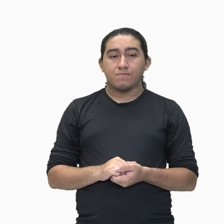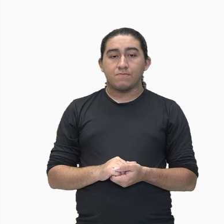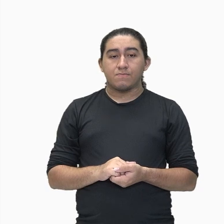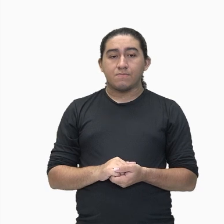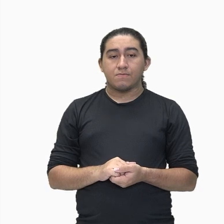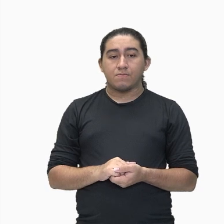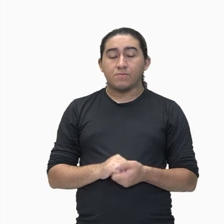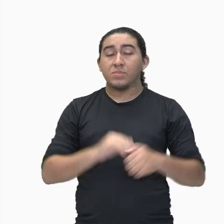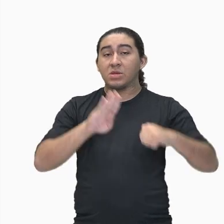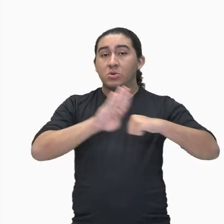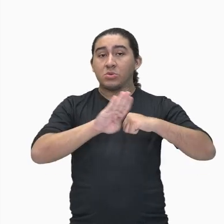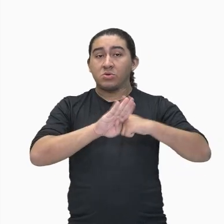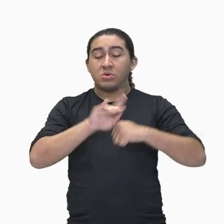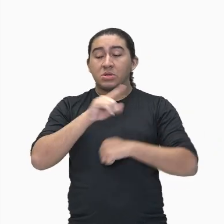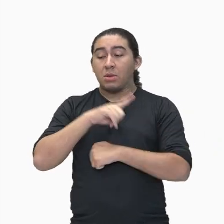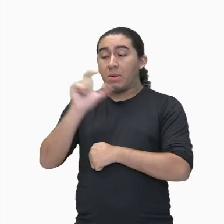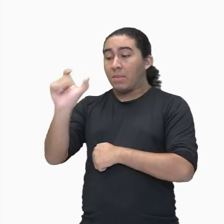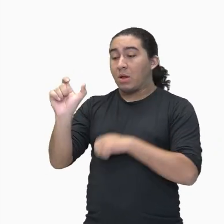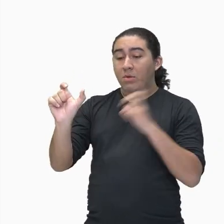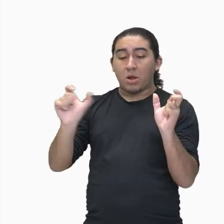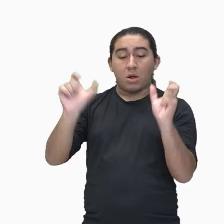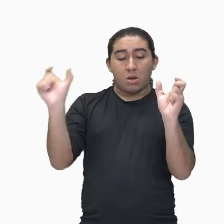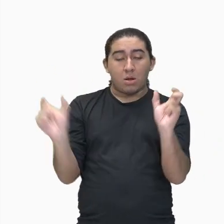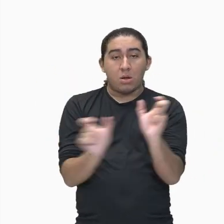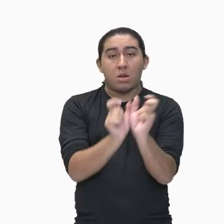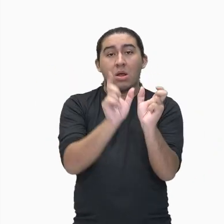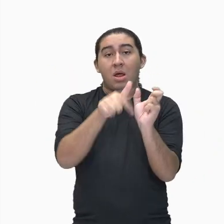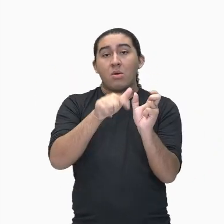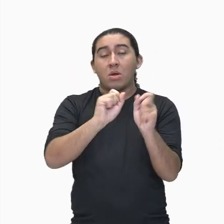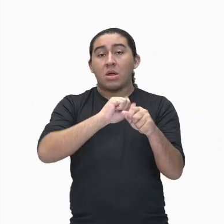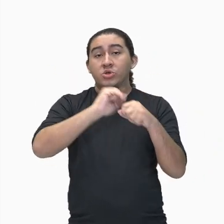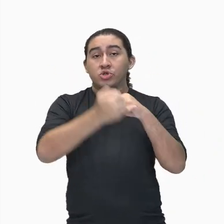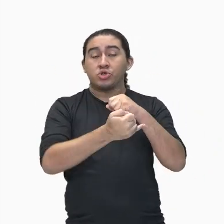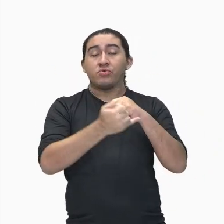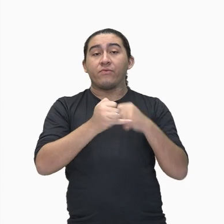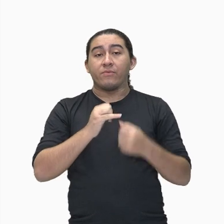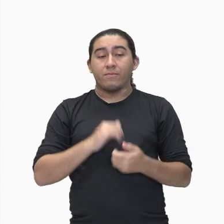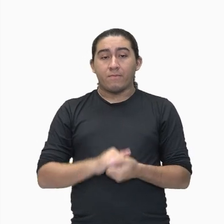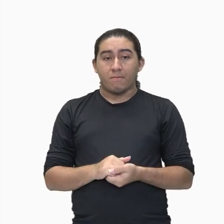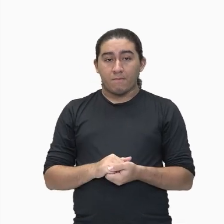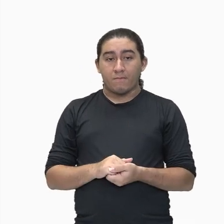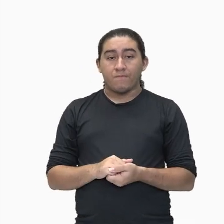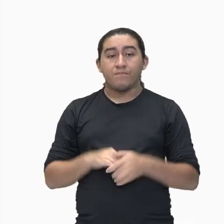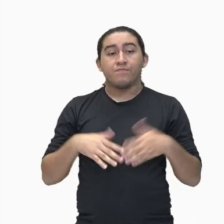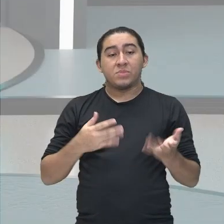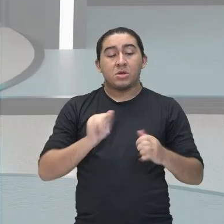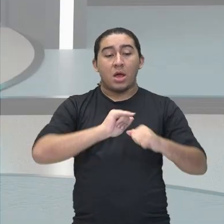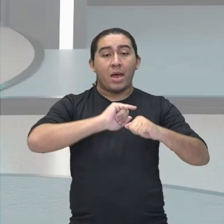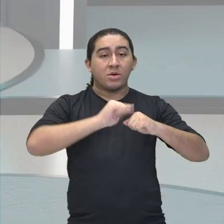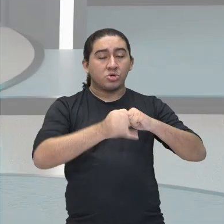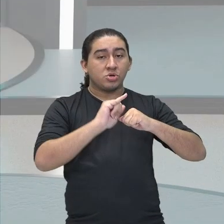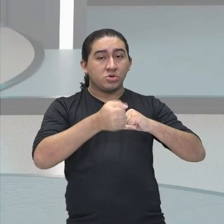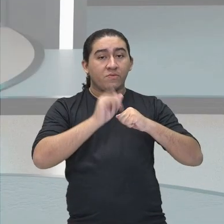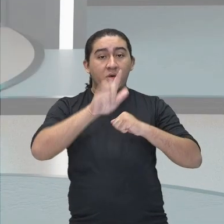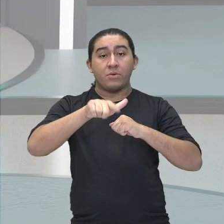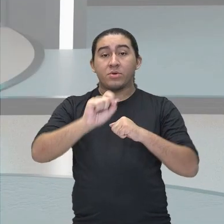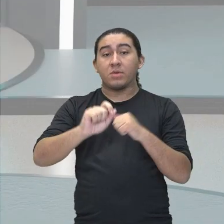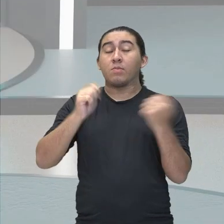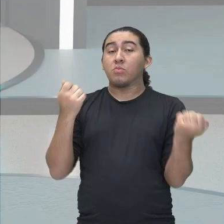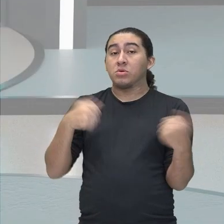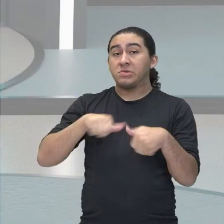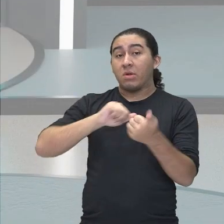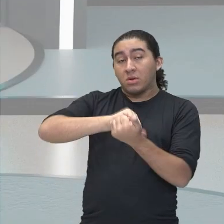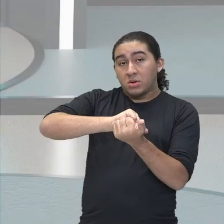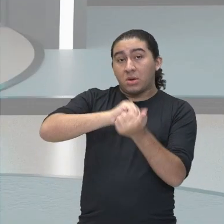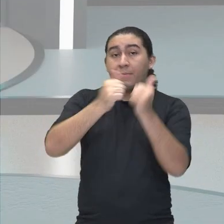com uma palavra que caracteriza, que nós chamamos de adjetivo. Então, os adjetivos são